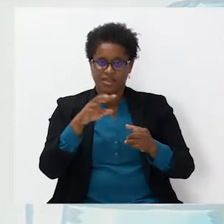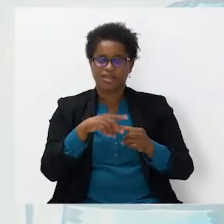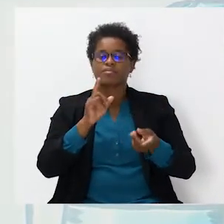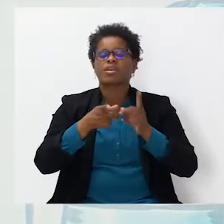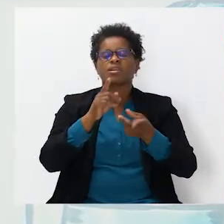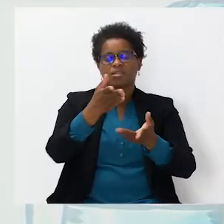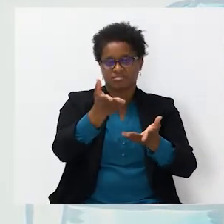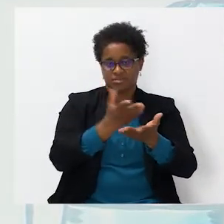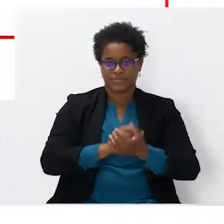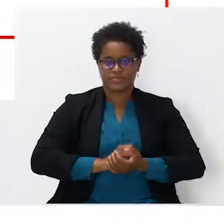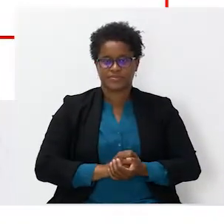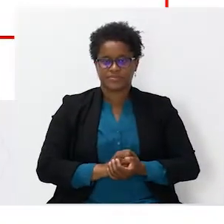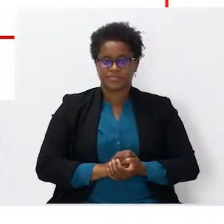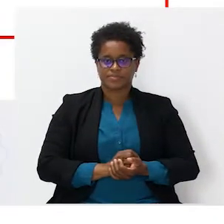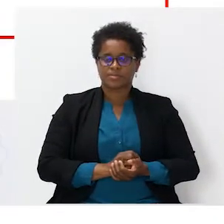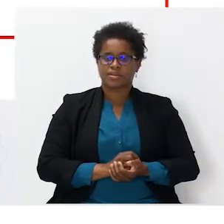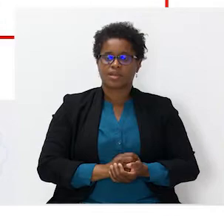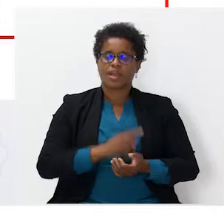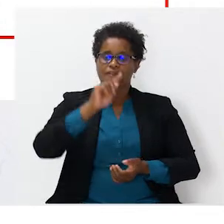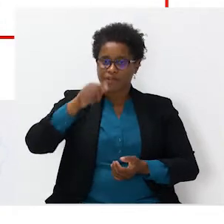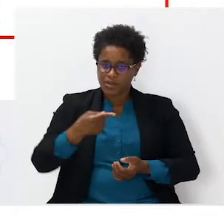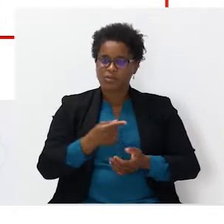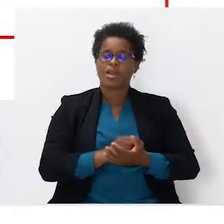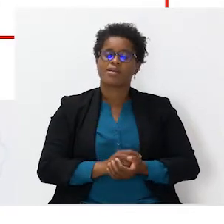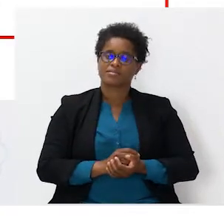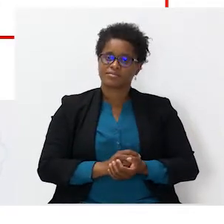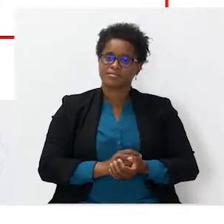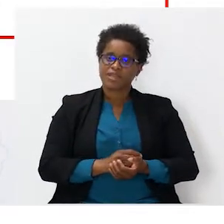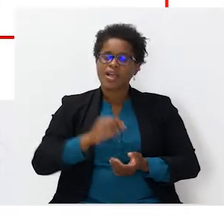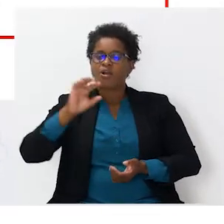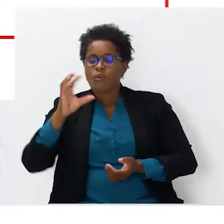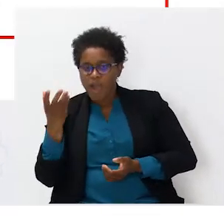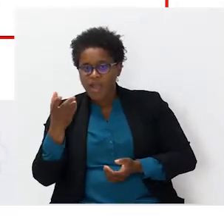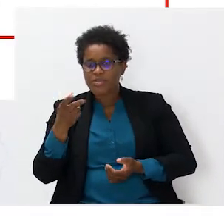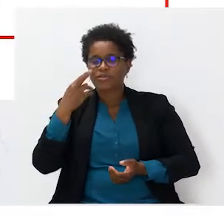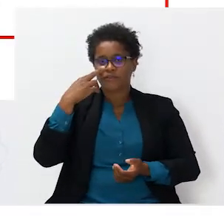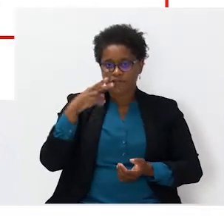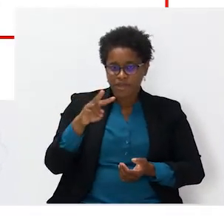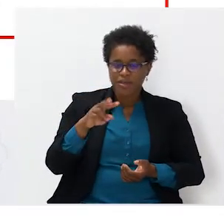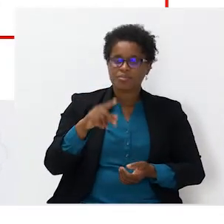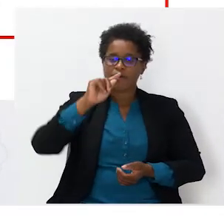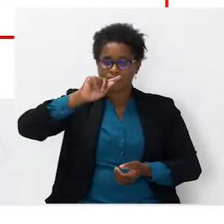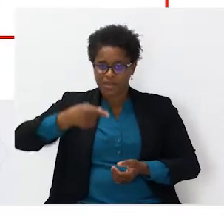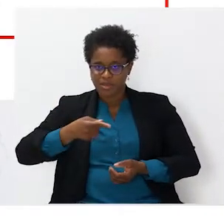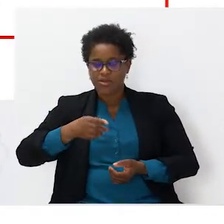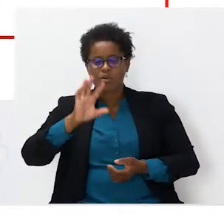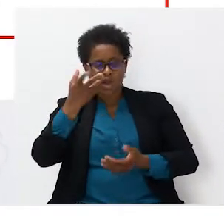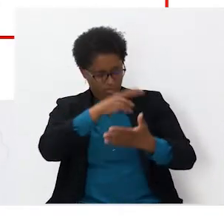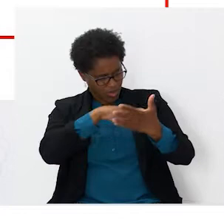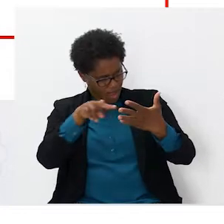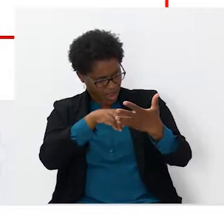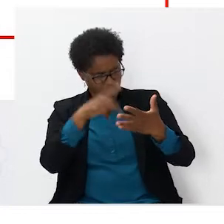que serve. A vírgula. Quando encontrarem a vírgula ao lerem